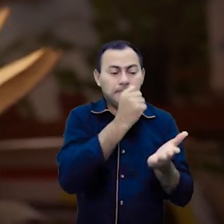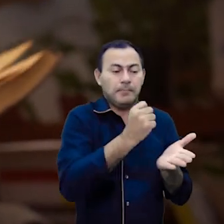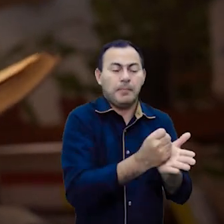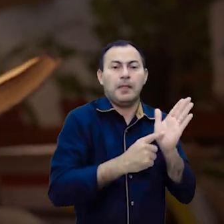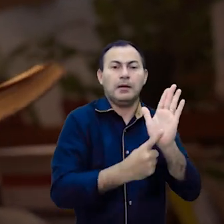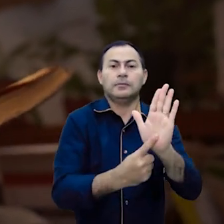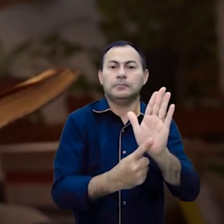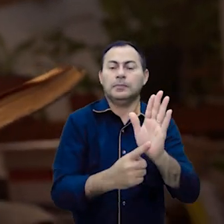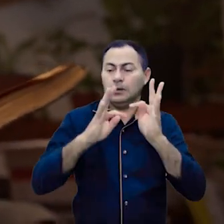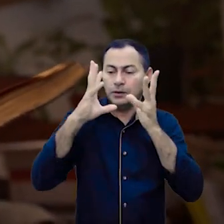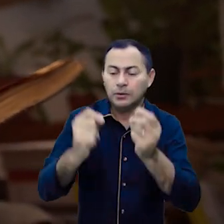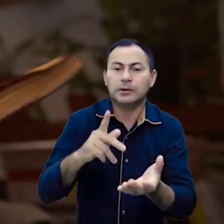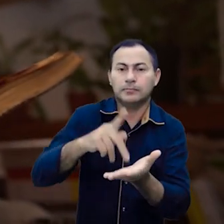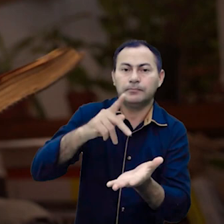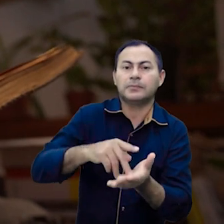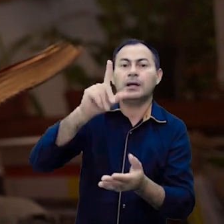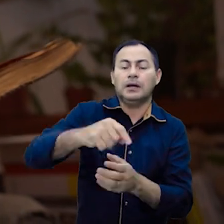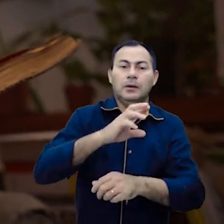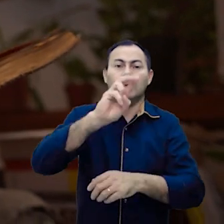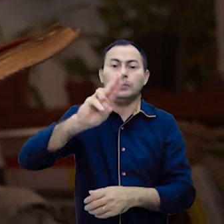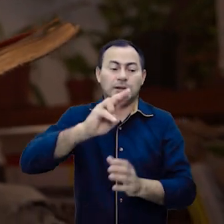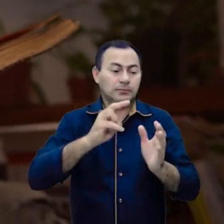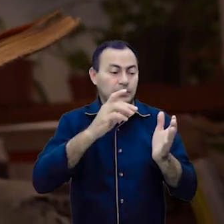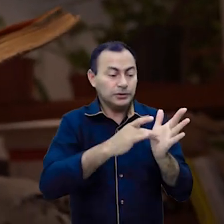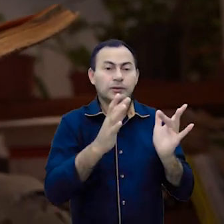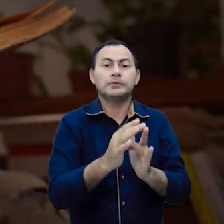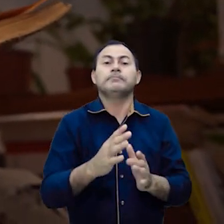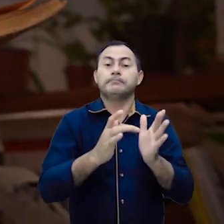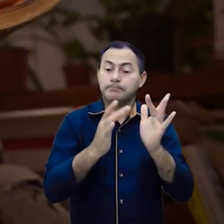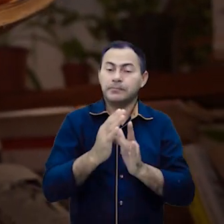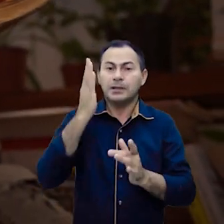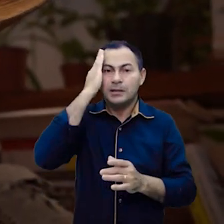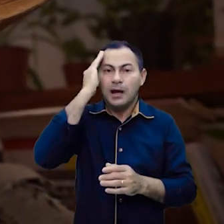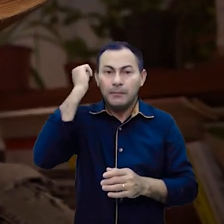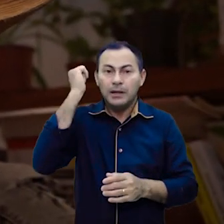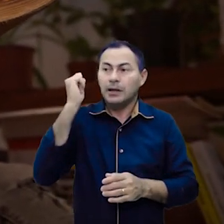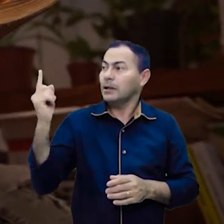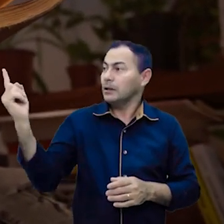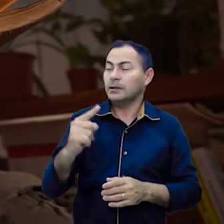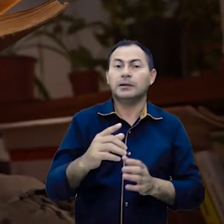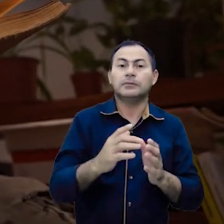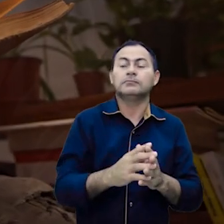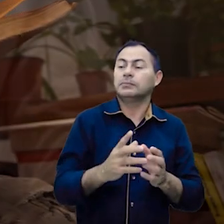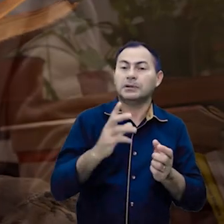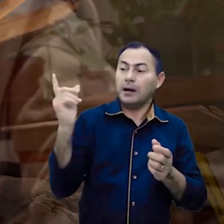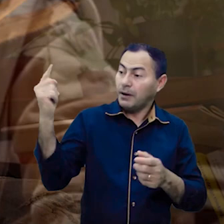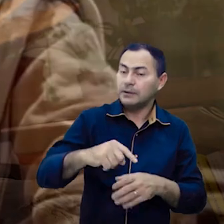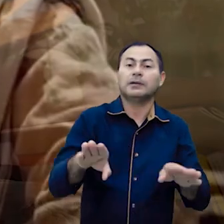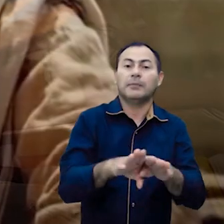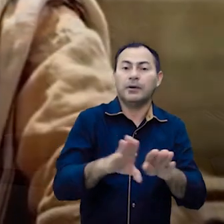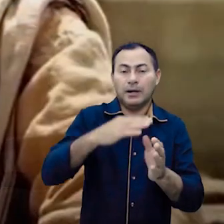o antigo testamento toda esta verdade que será aplicada em Jesus ele sabiam que o Messias estava para vir